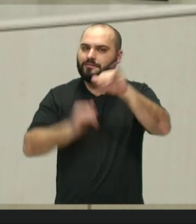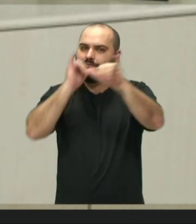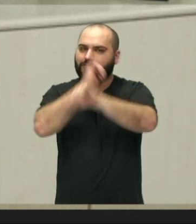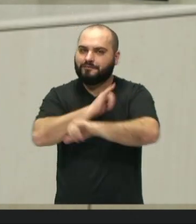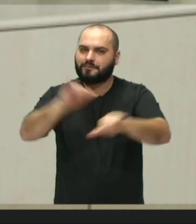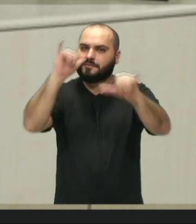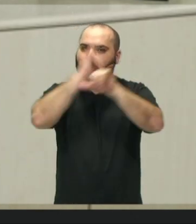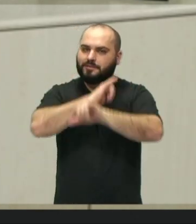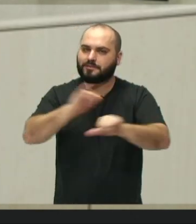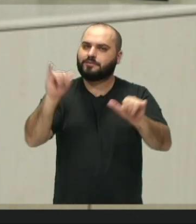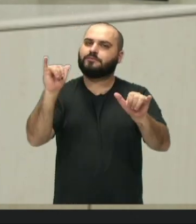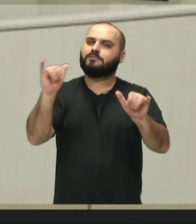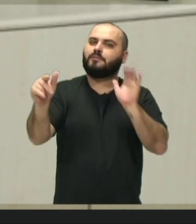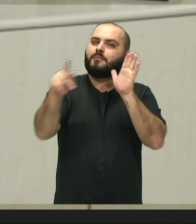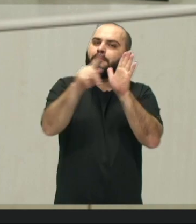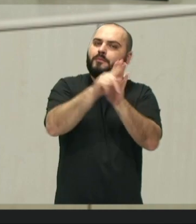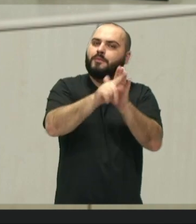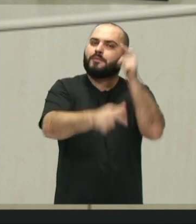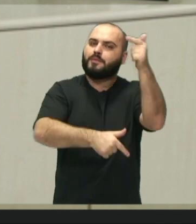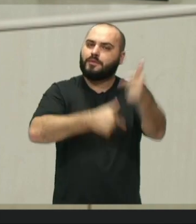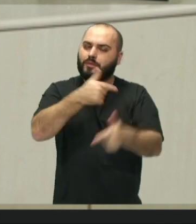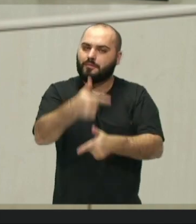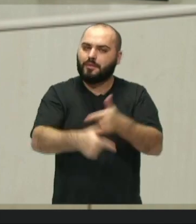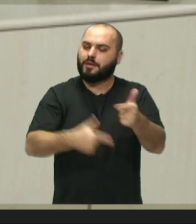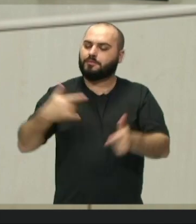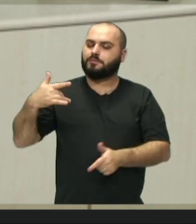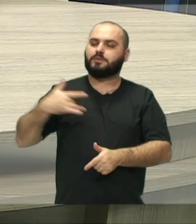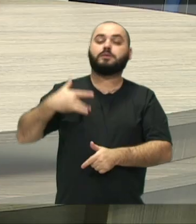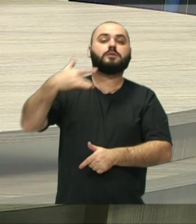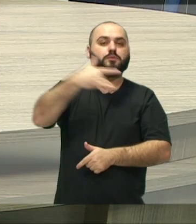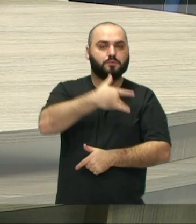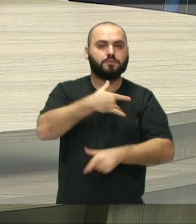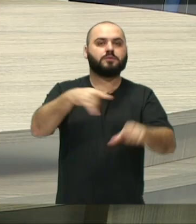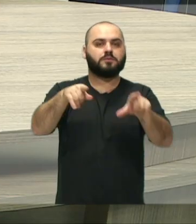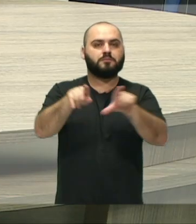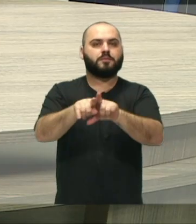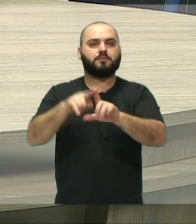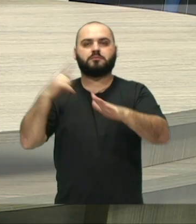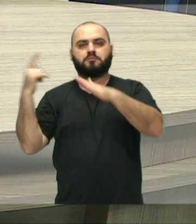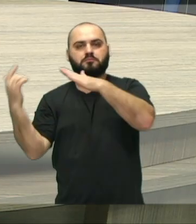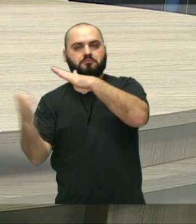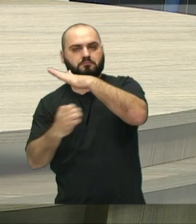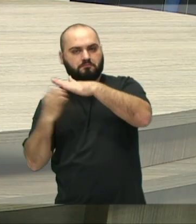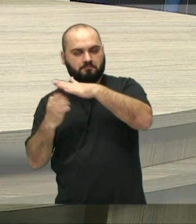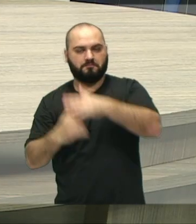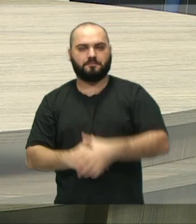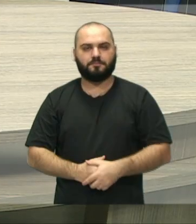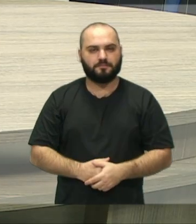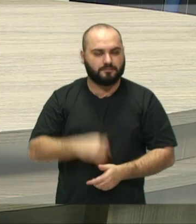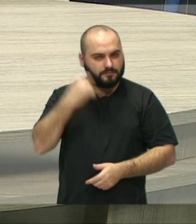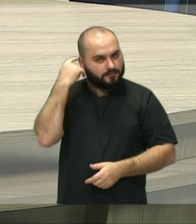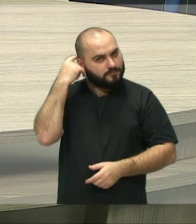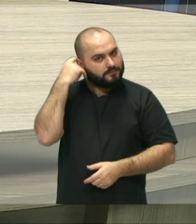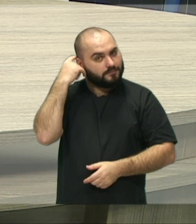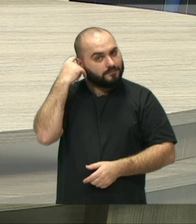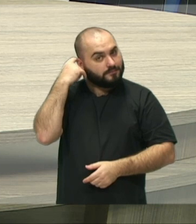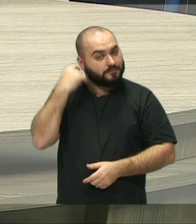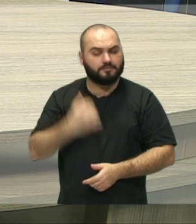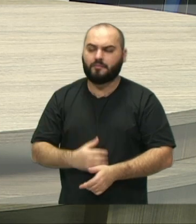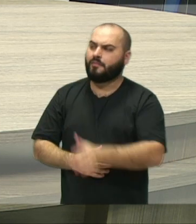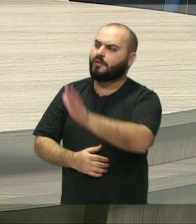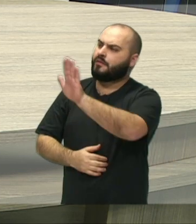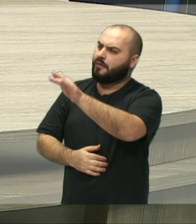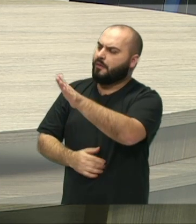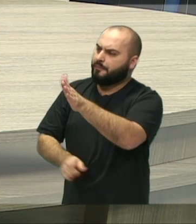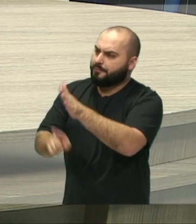pública a respeito do serviço que é prestado pelo SEMASA. Com certeza. Rafael, faz pouquinho tempo, foi com essa